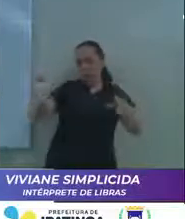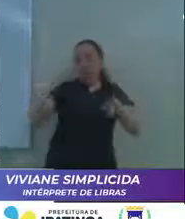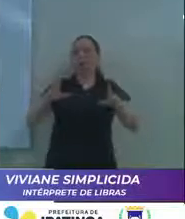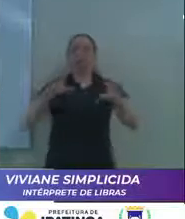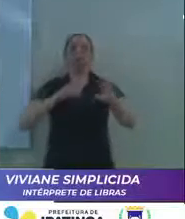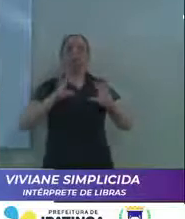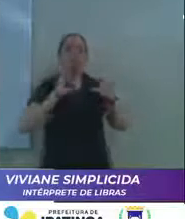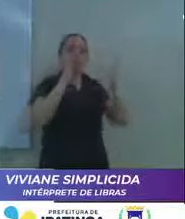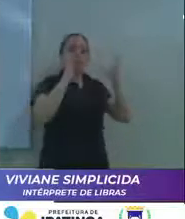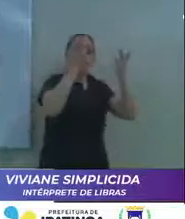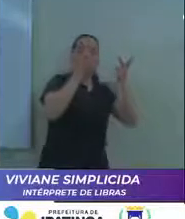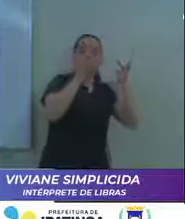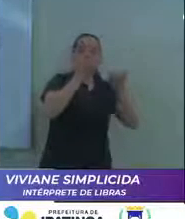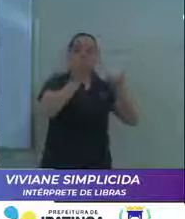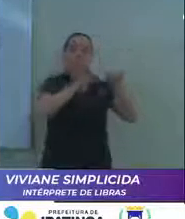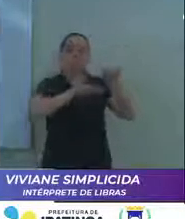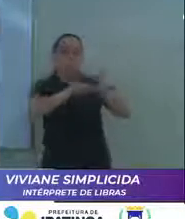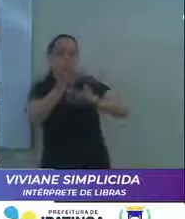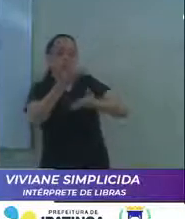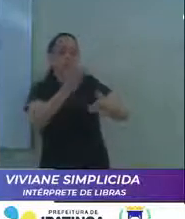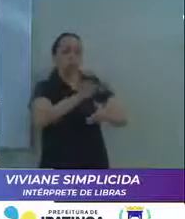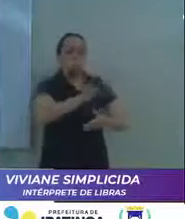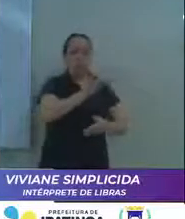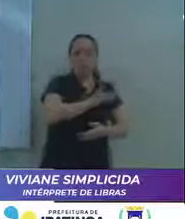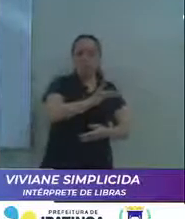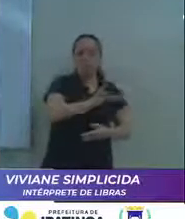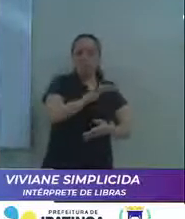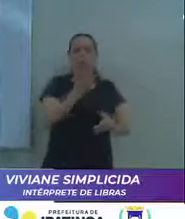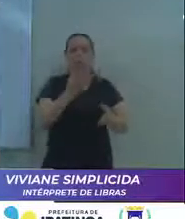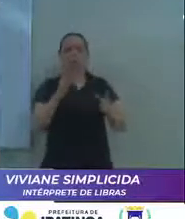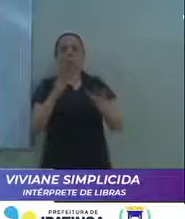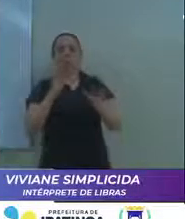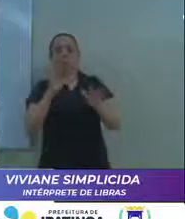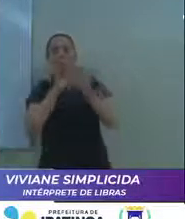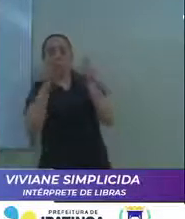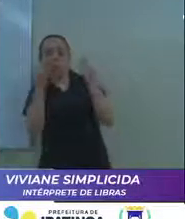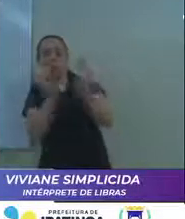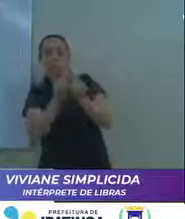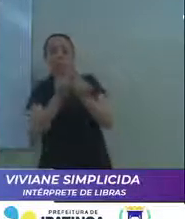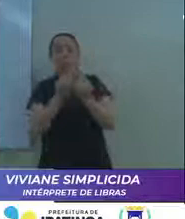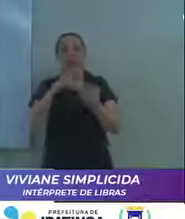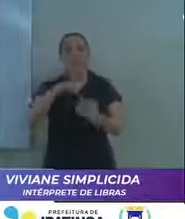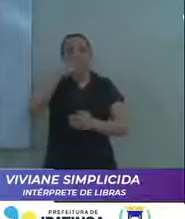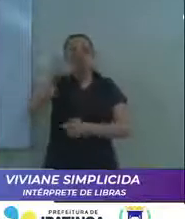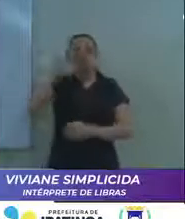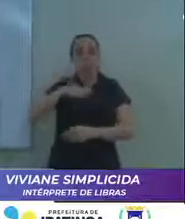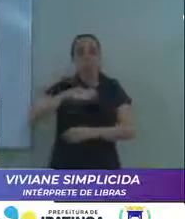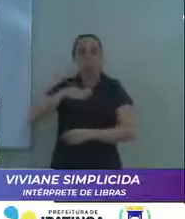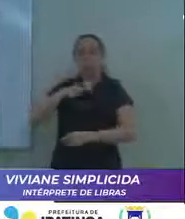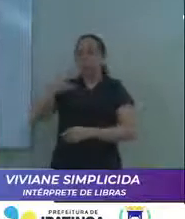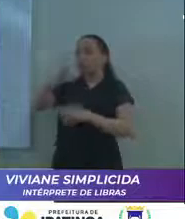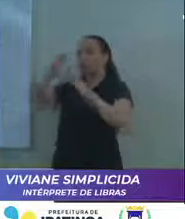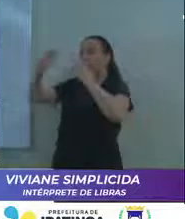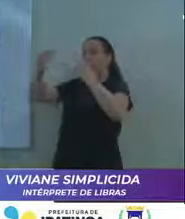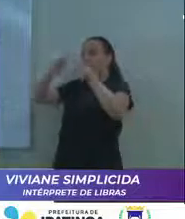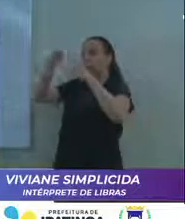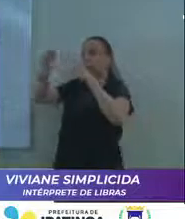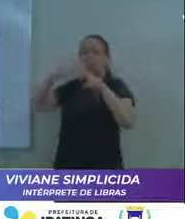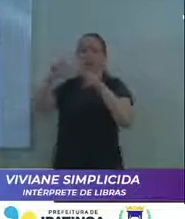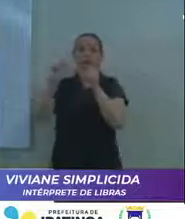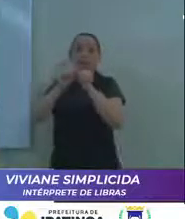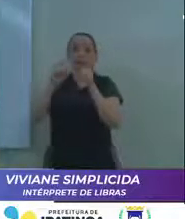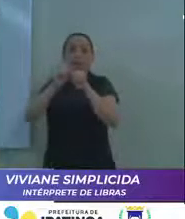com família. Tem pessoas que têm hobbies de cantar, de fazer teatro,